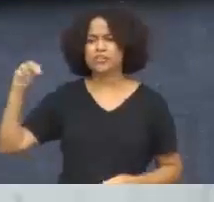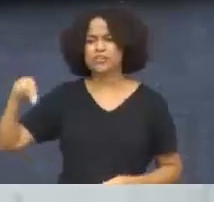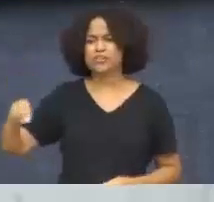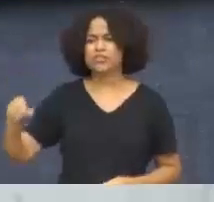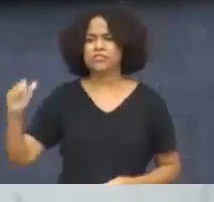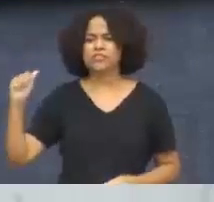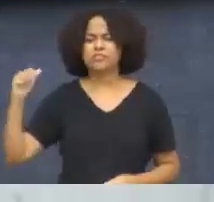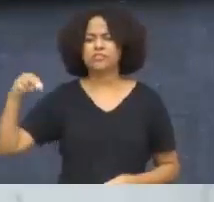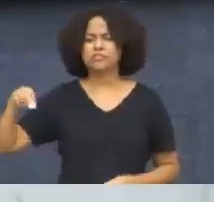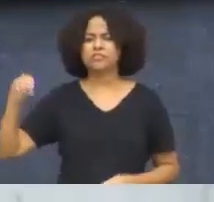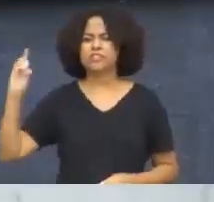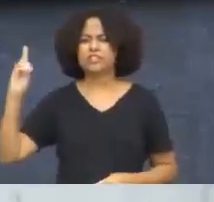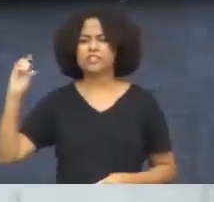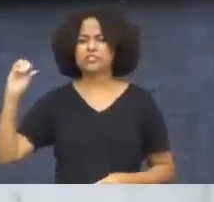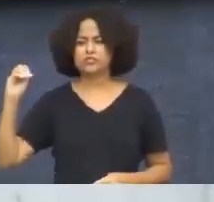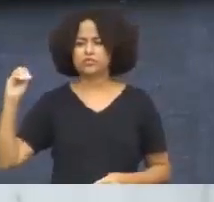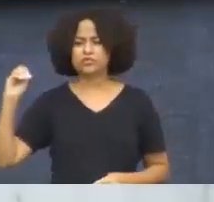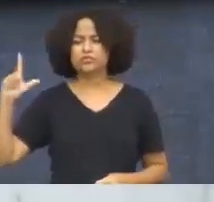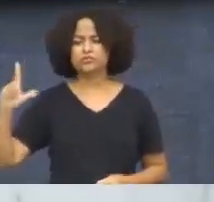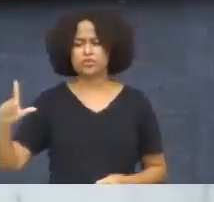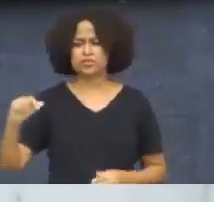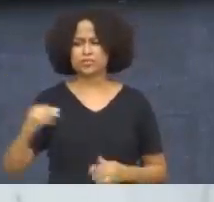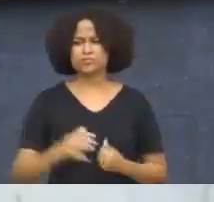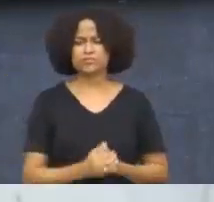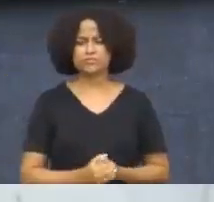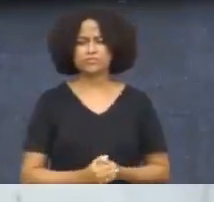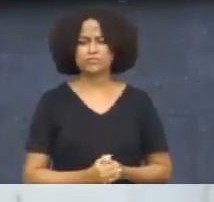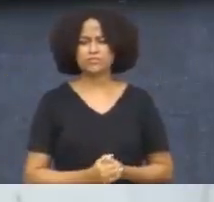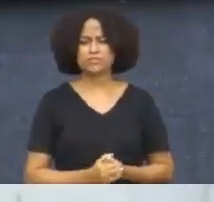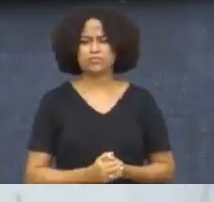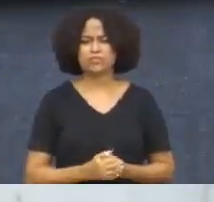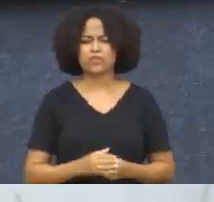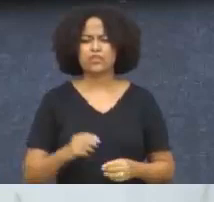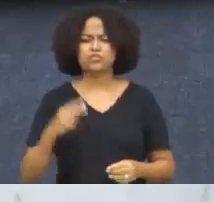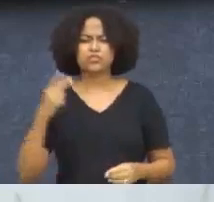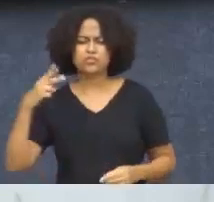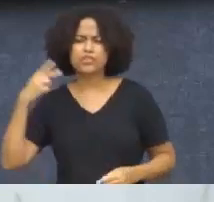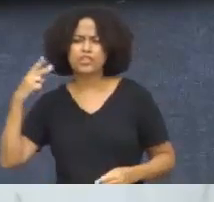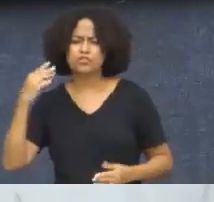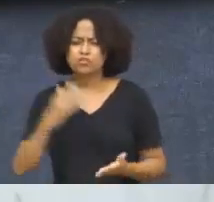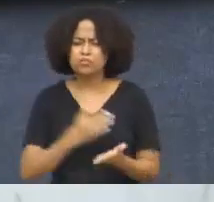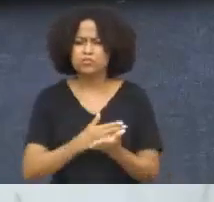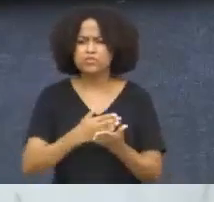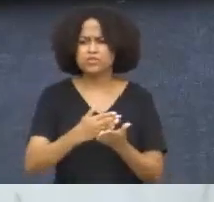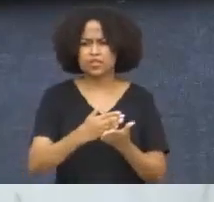Em discussão, em votação, a votação é simbólica, senhoras vereadoras, senhores vereadores, estamos no processo de